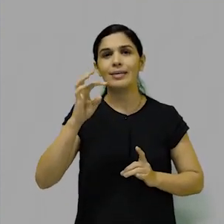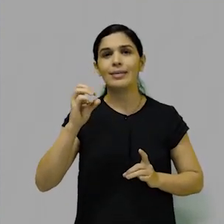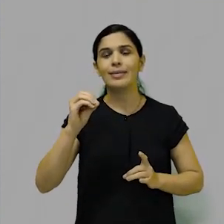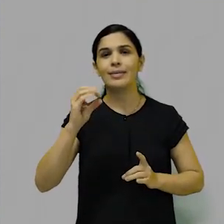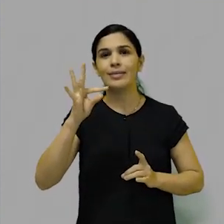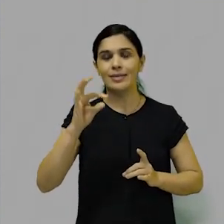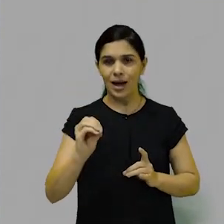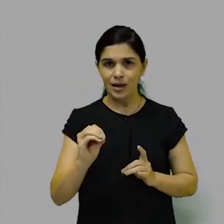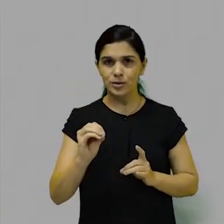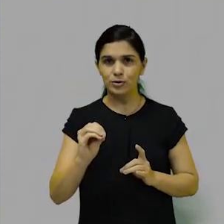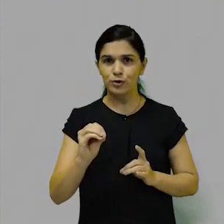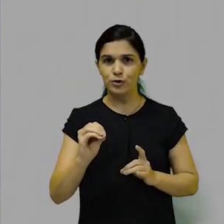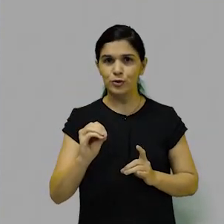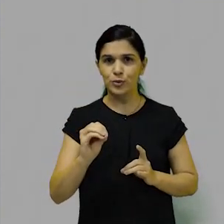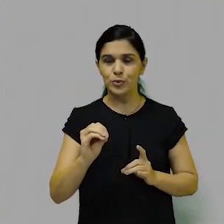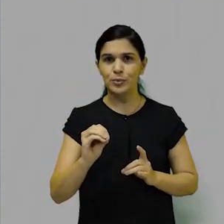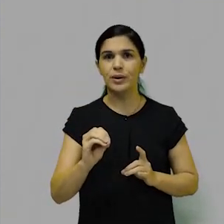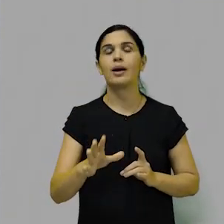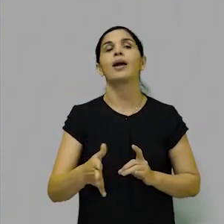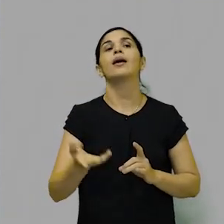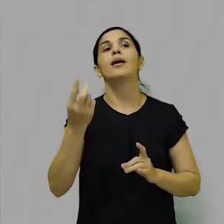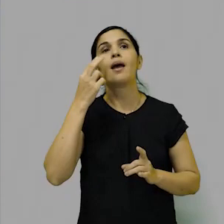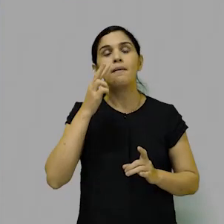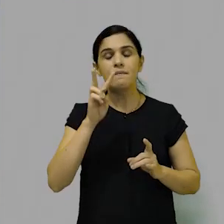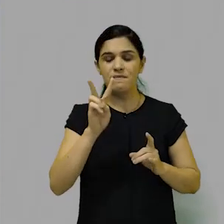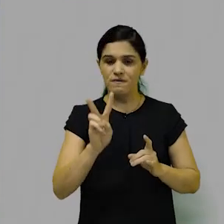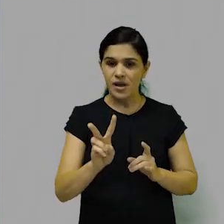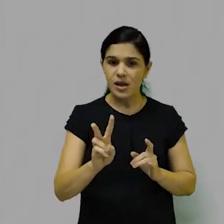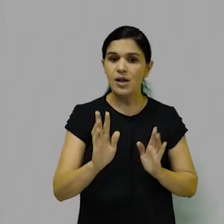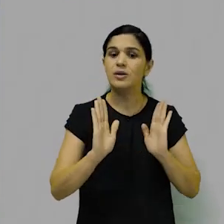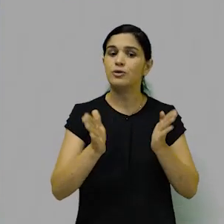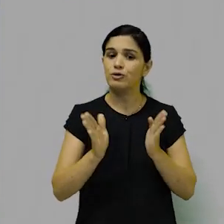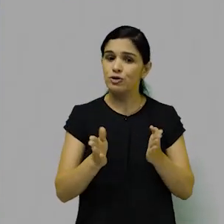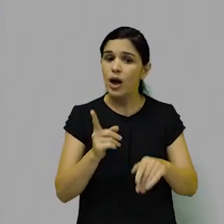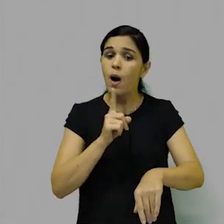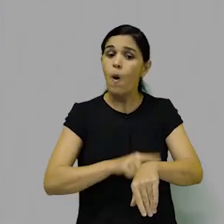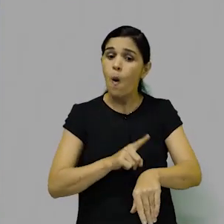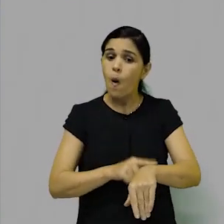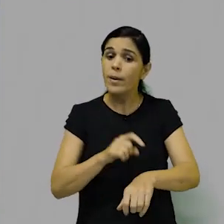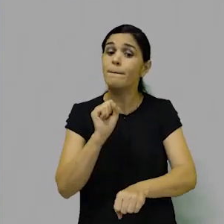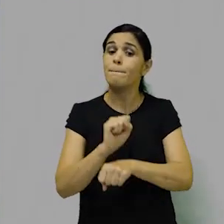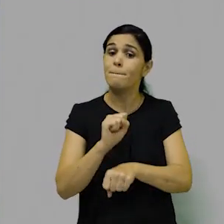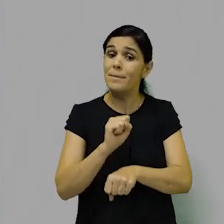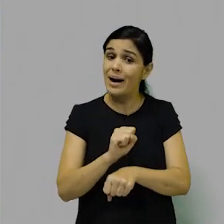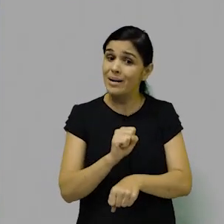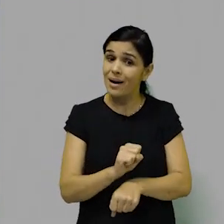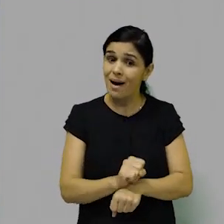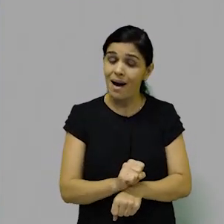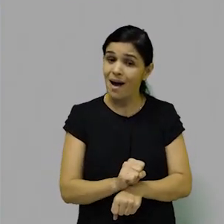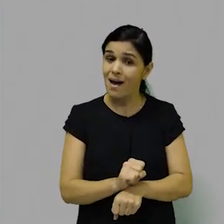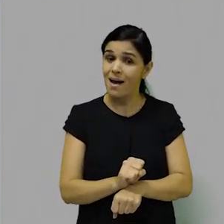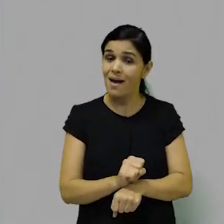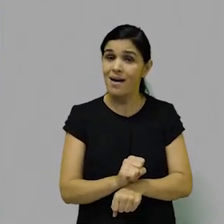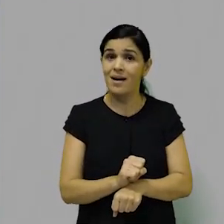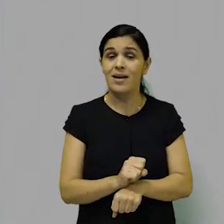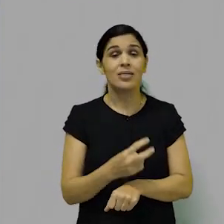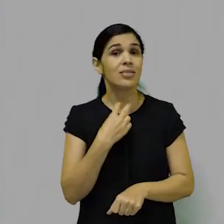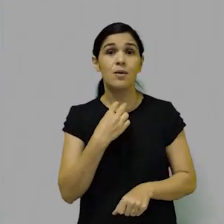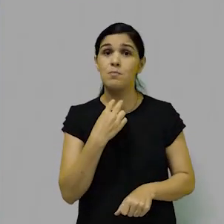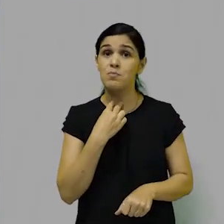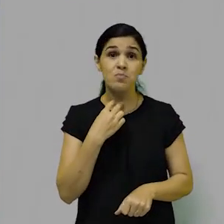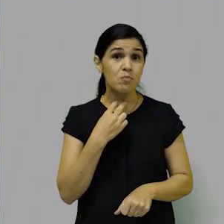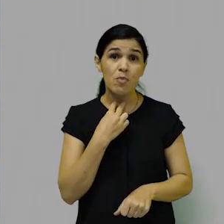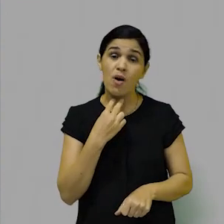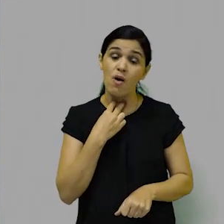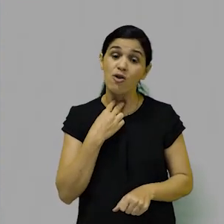começar a parar. Porque se eu continuar aquele esforço ali de forma exagerada, eu posso causar uma lesão, um rompimento de uma